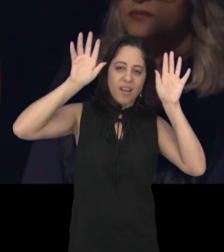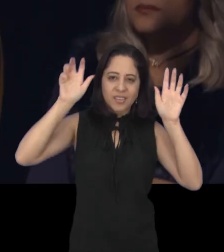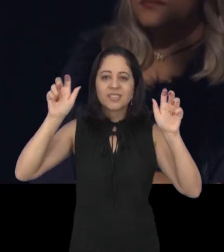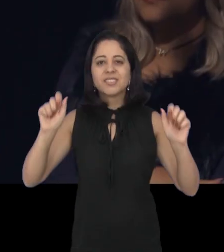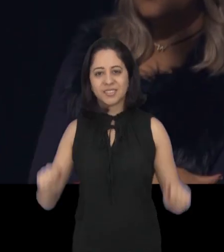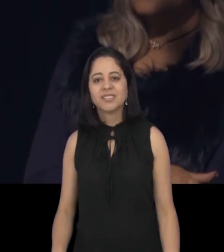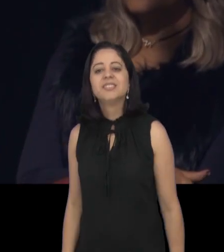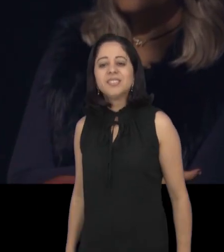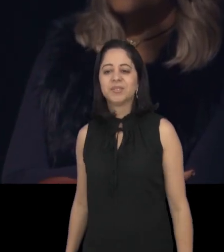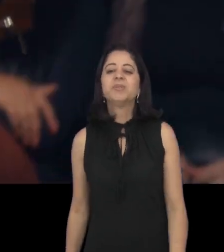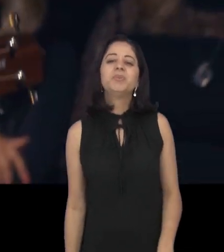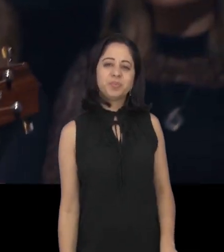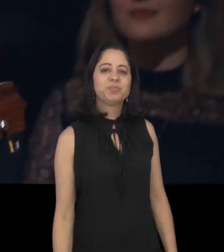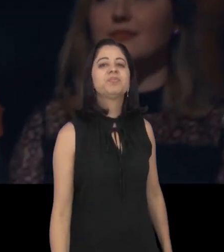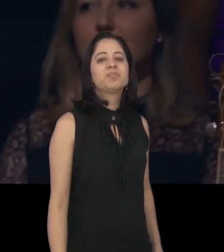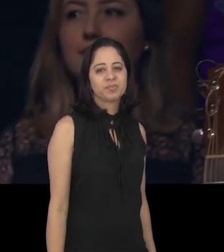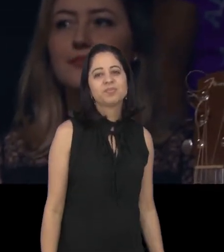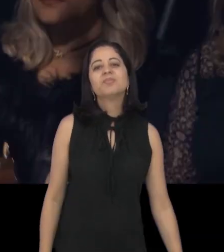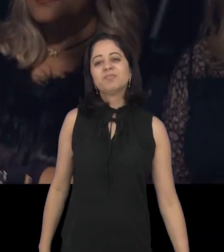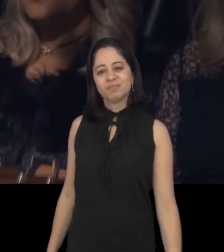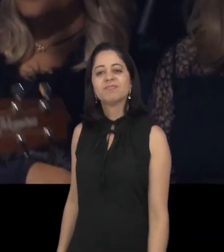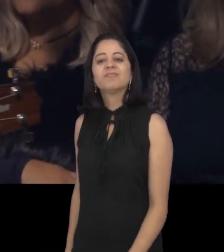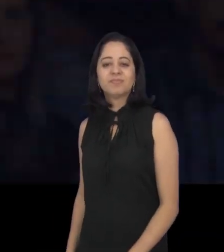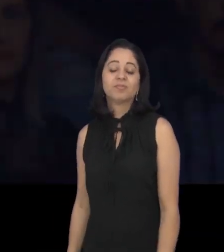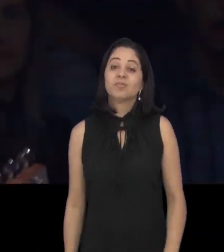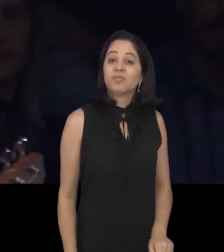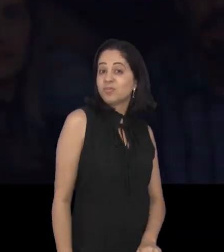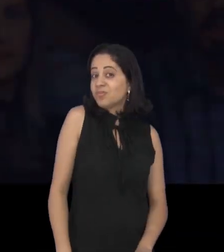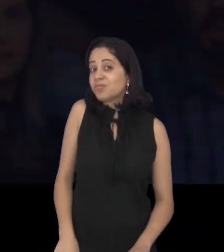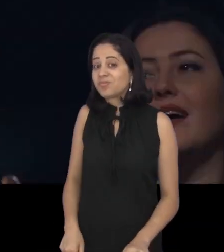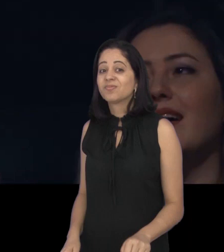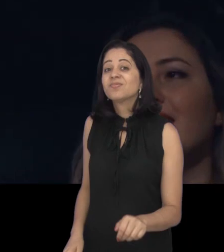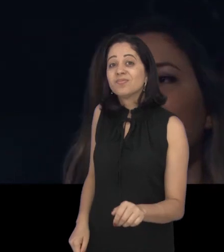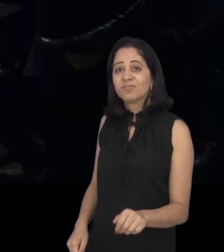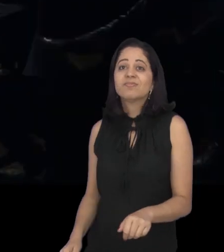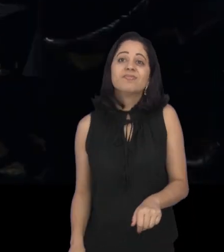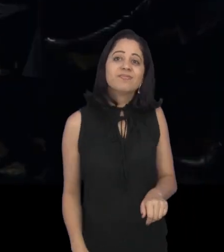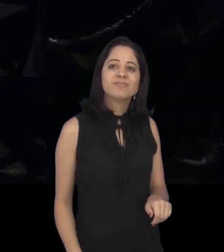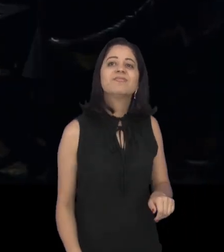interpretar.